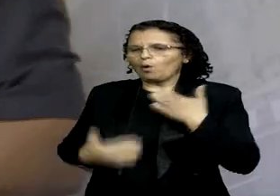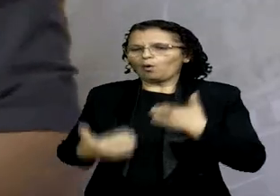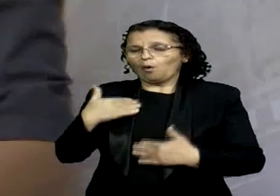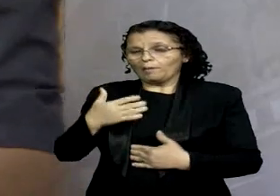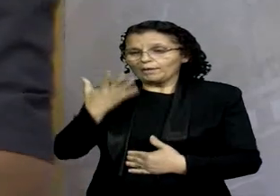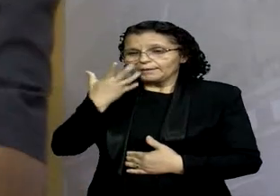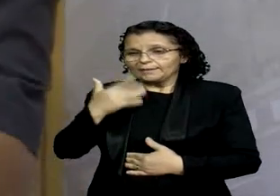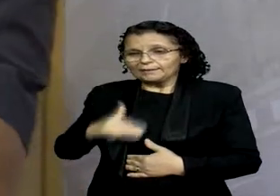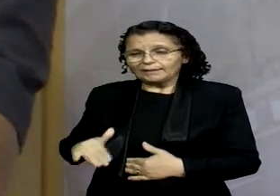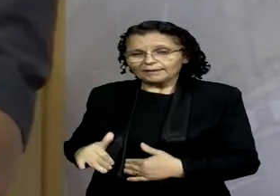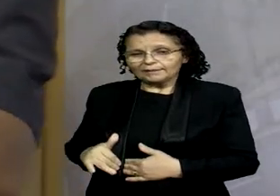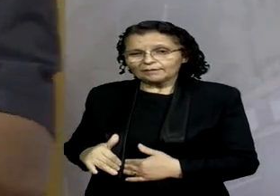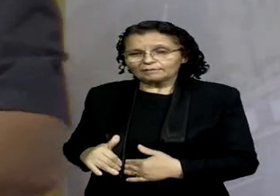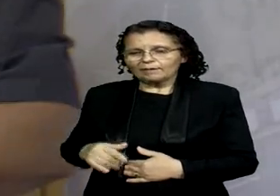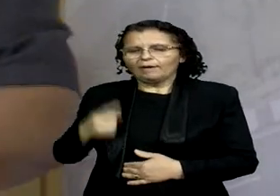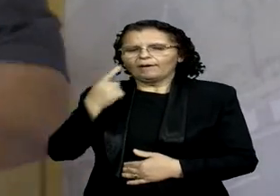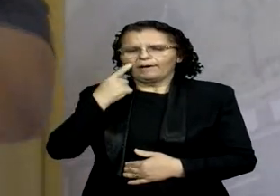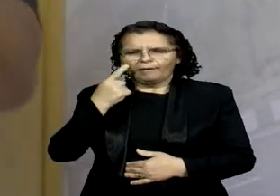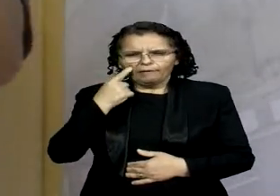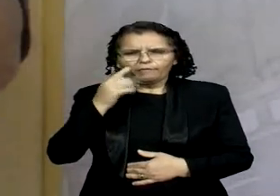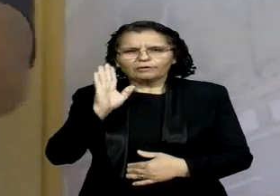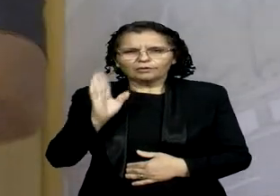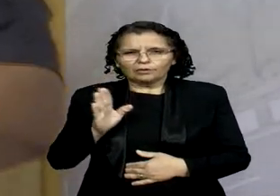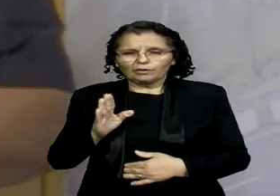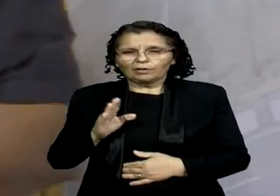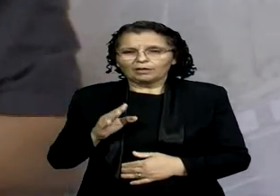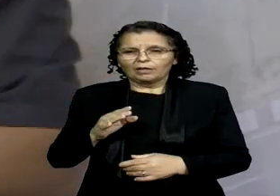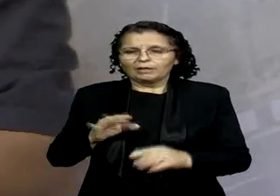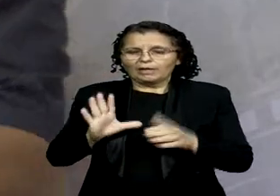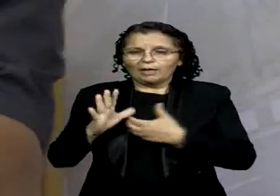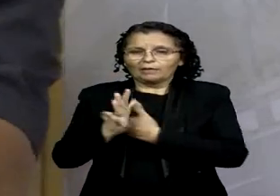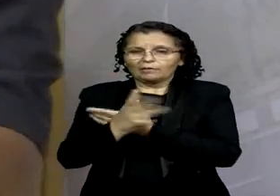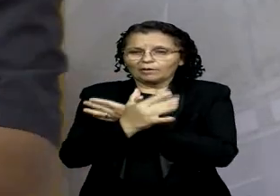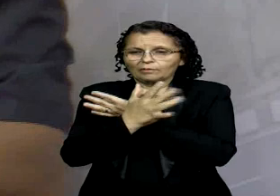nossas jovens, que eu vi uma matéria da Igreja Universal do Reino de